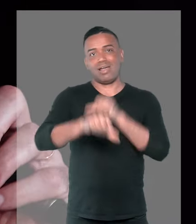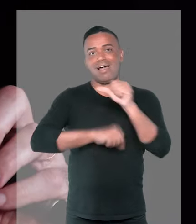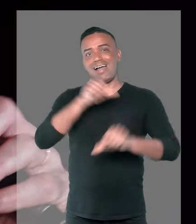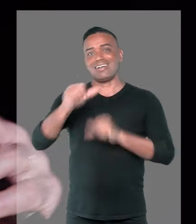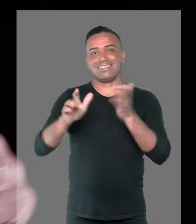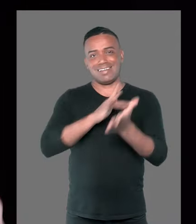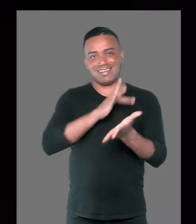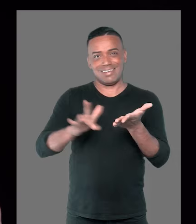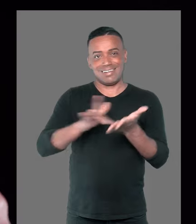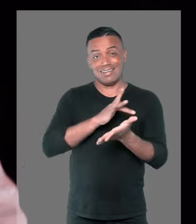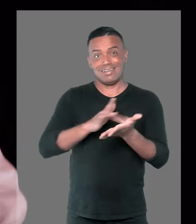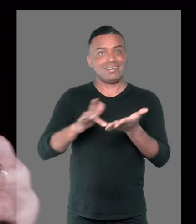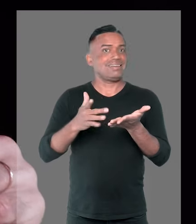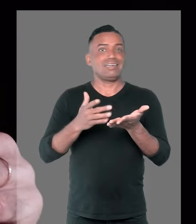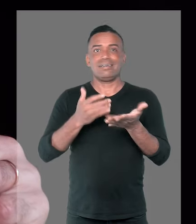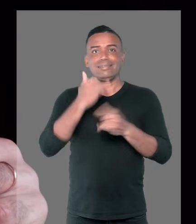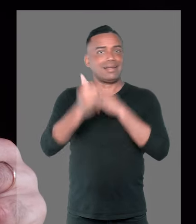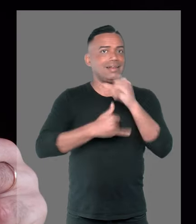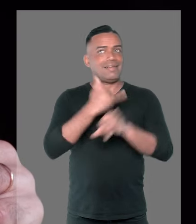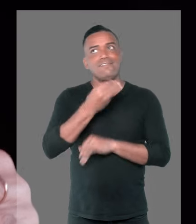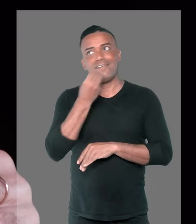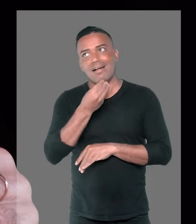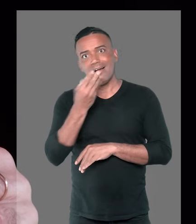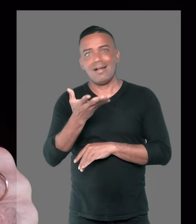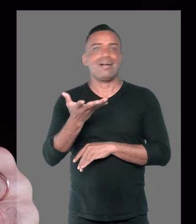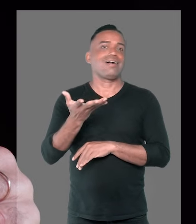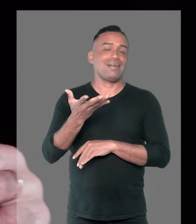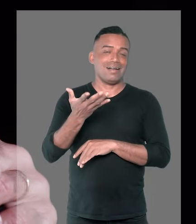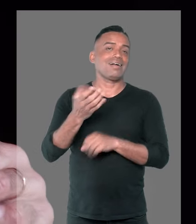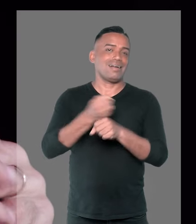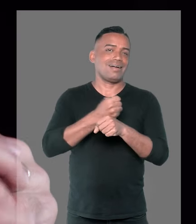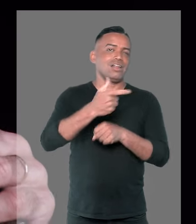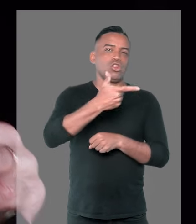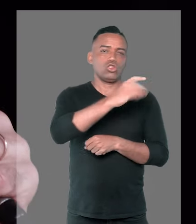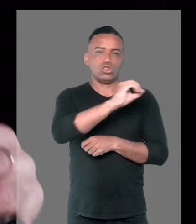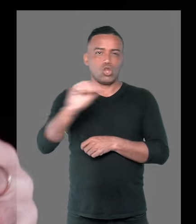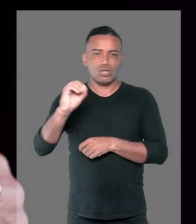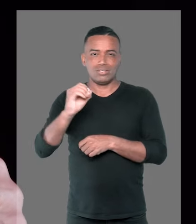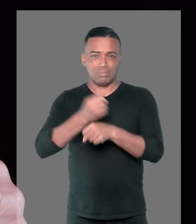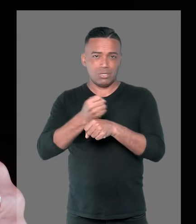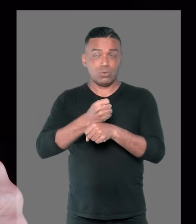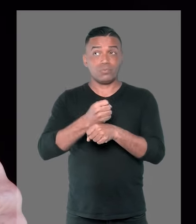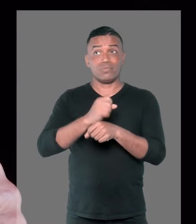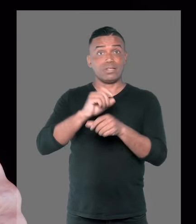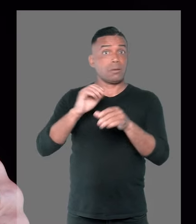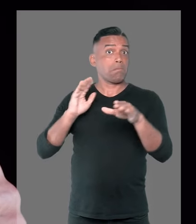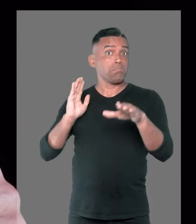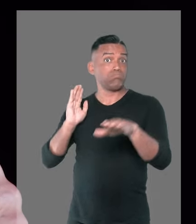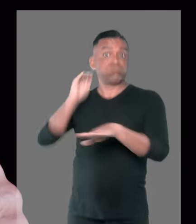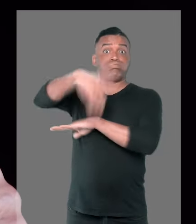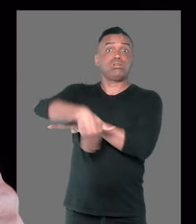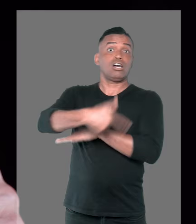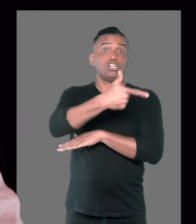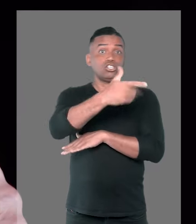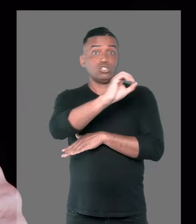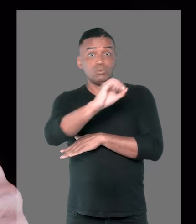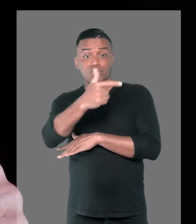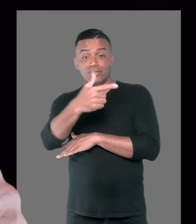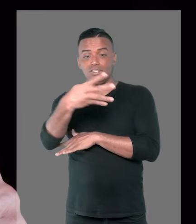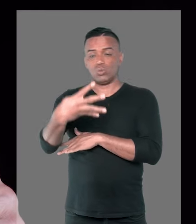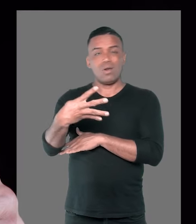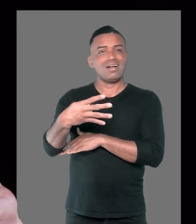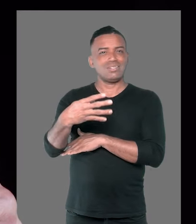sem rede e muito rudimentar em 2000 eh dando um salto para 2024 Rosário e eu